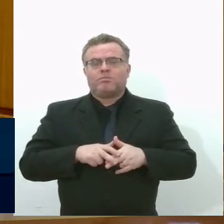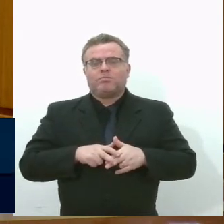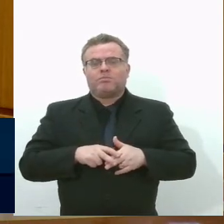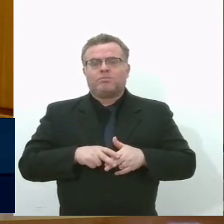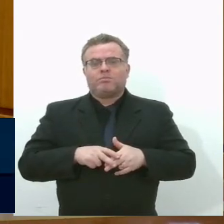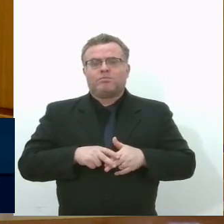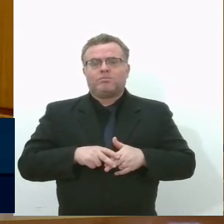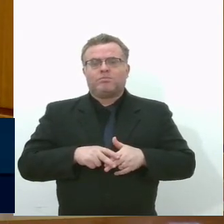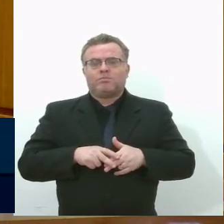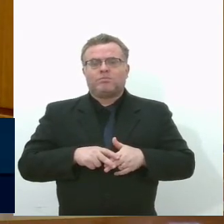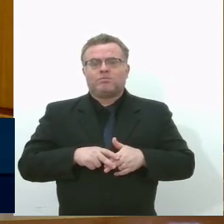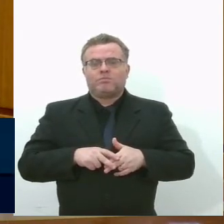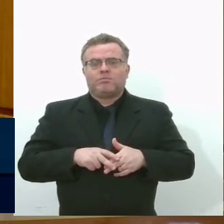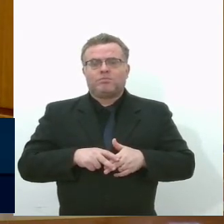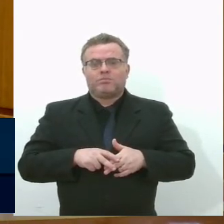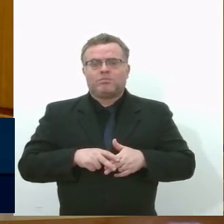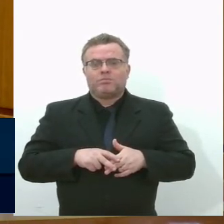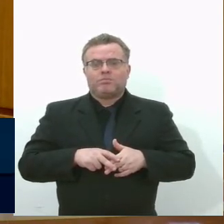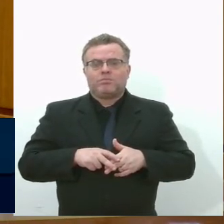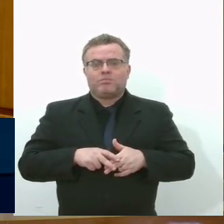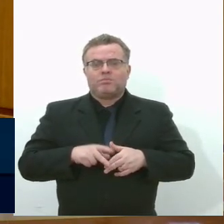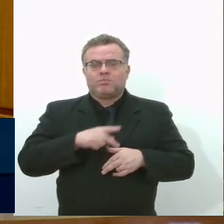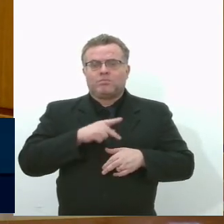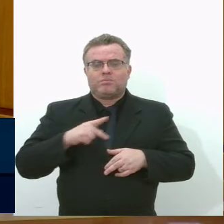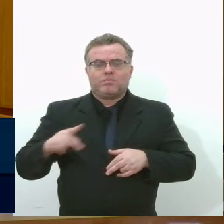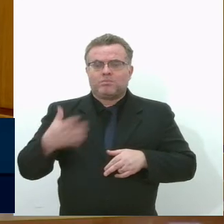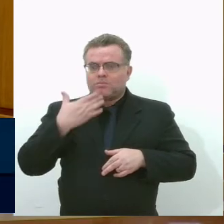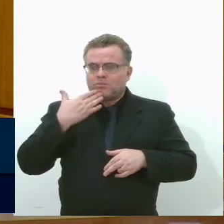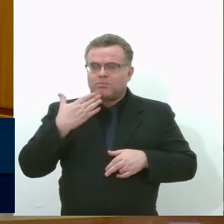encarecidamente, o presidente peça ao tribunal que